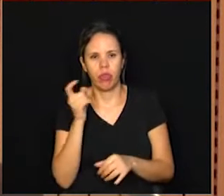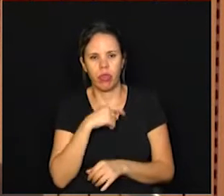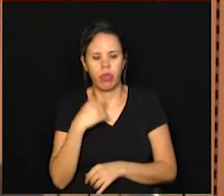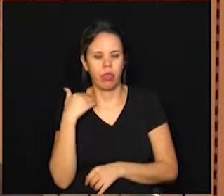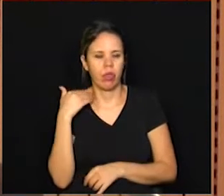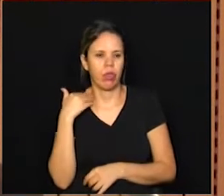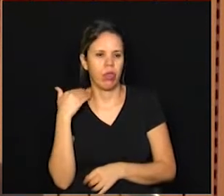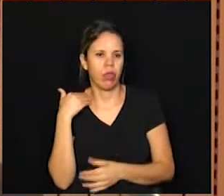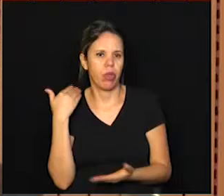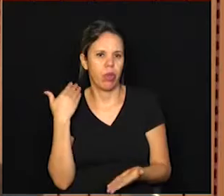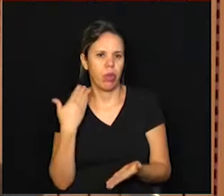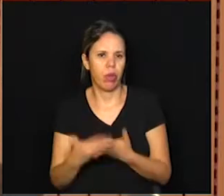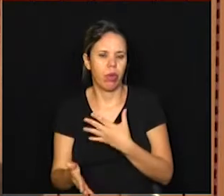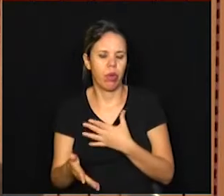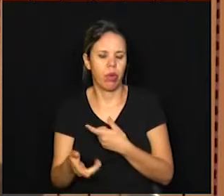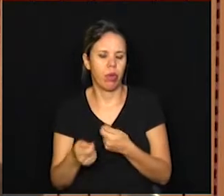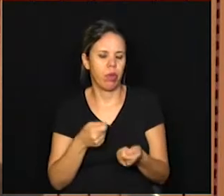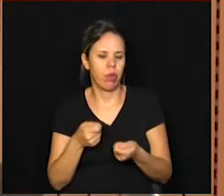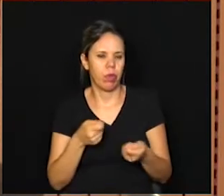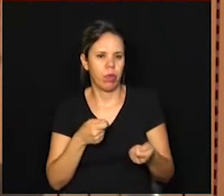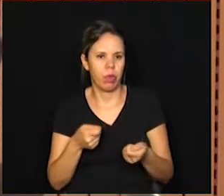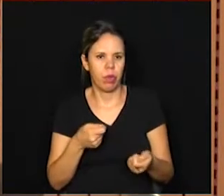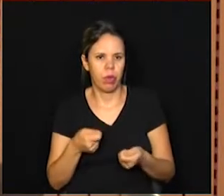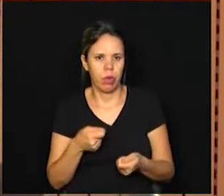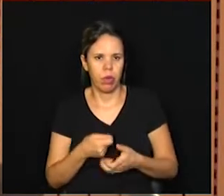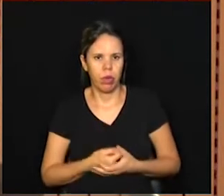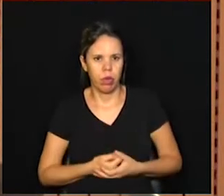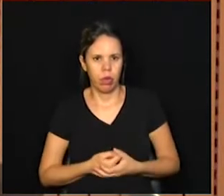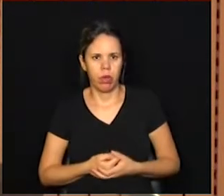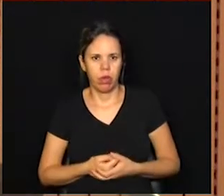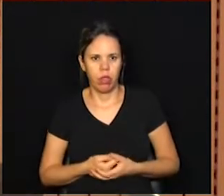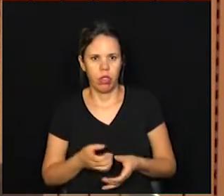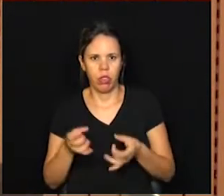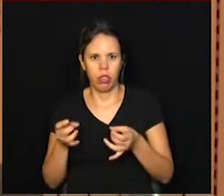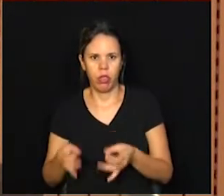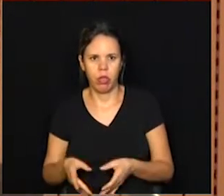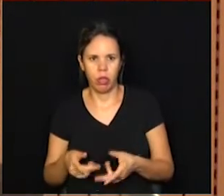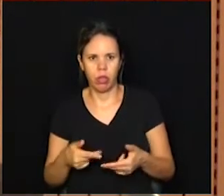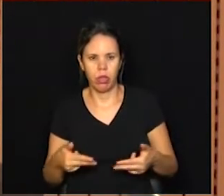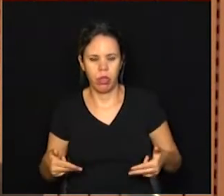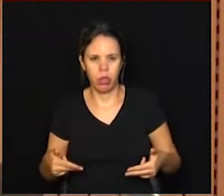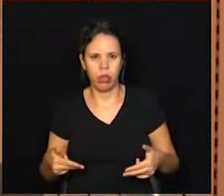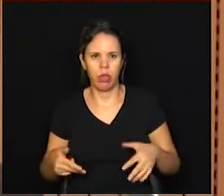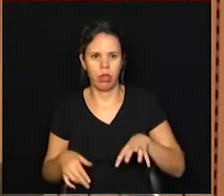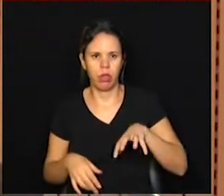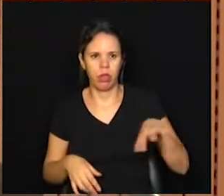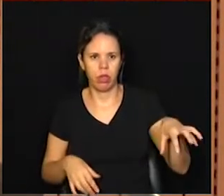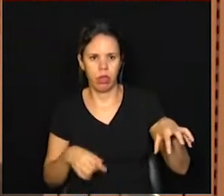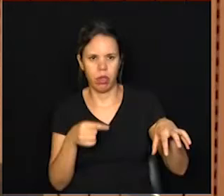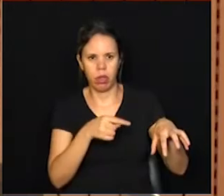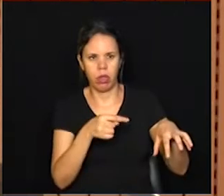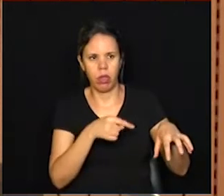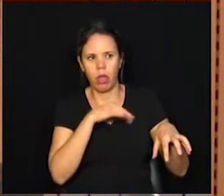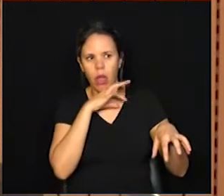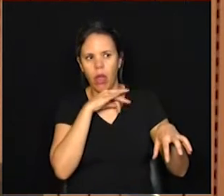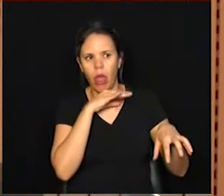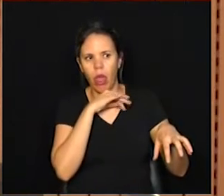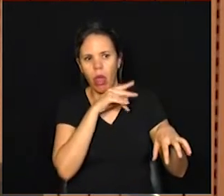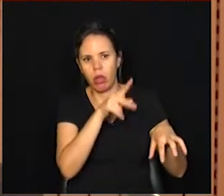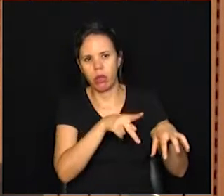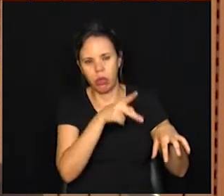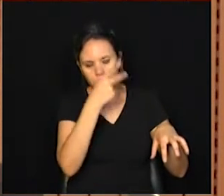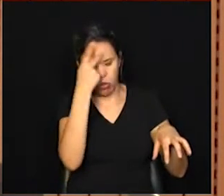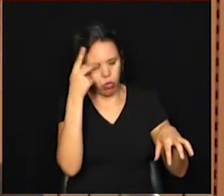perdesse totalmente o controle e sobrassem 2 bandas, a banda podre e a